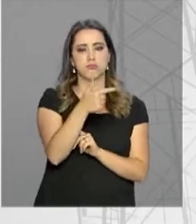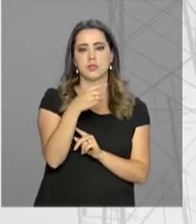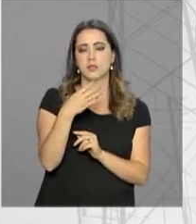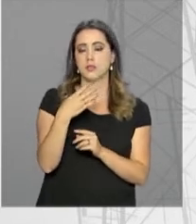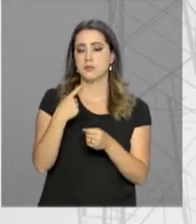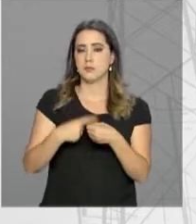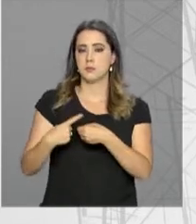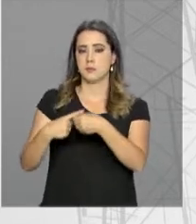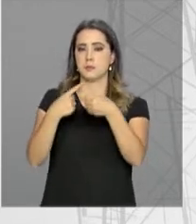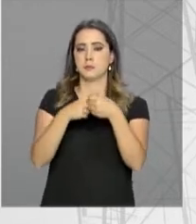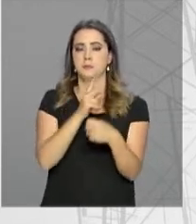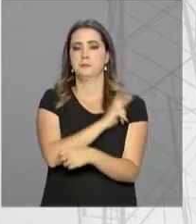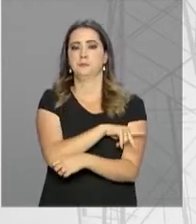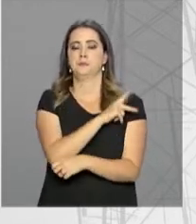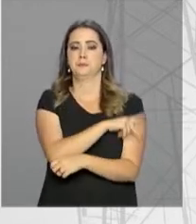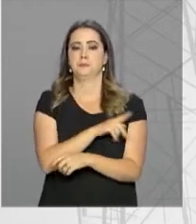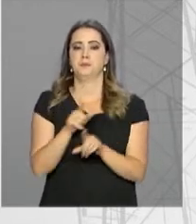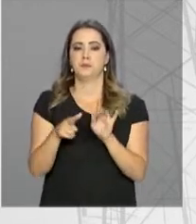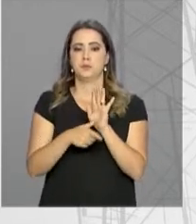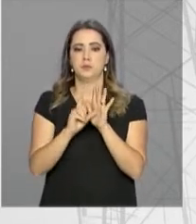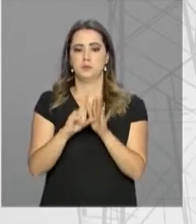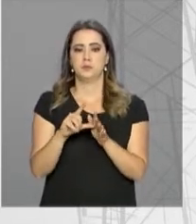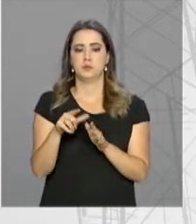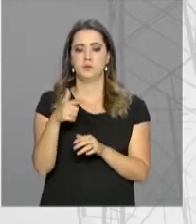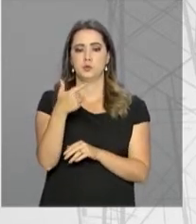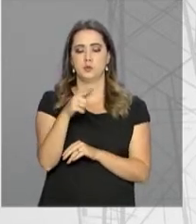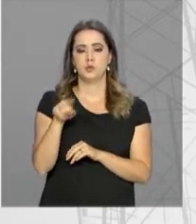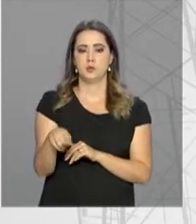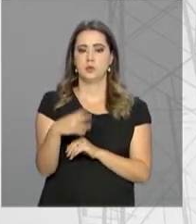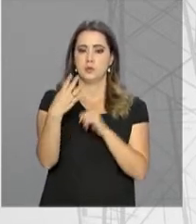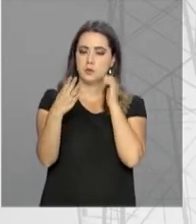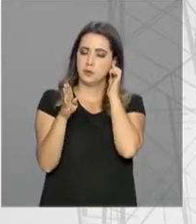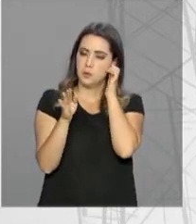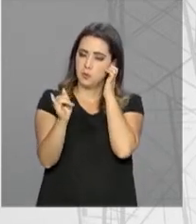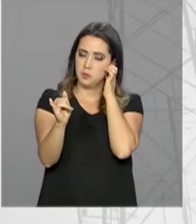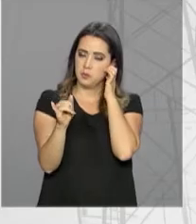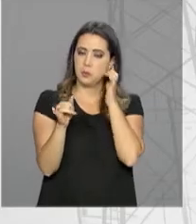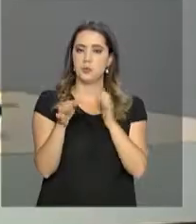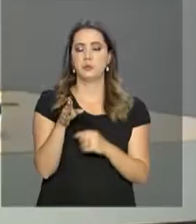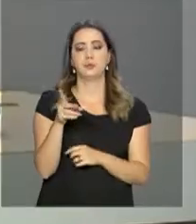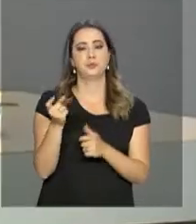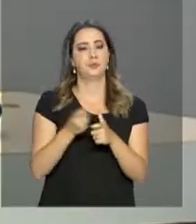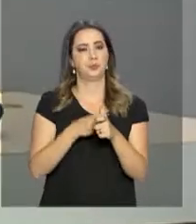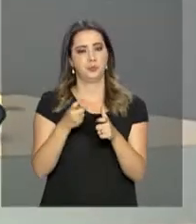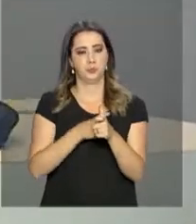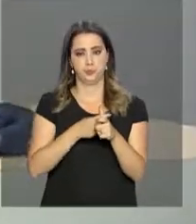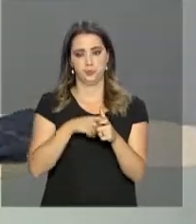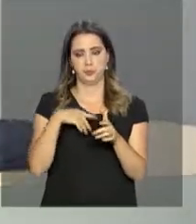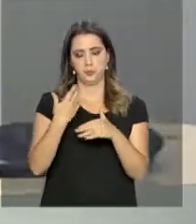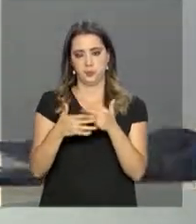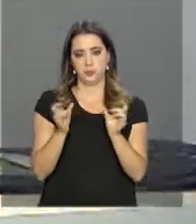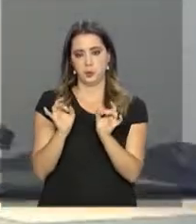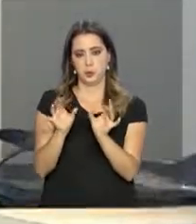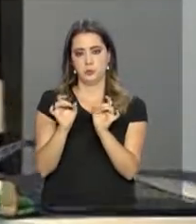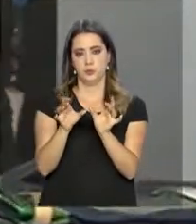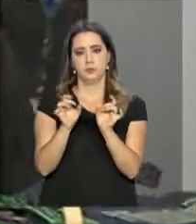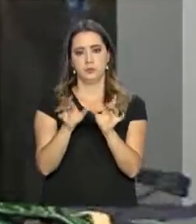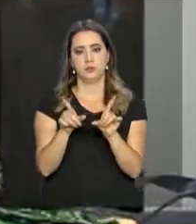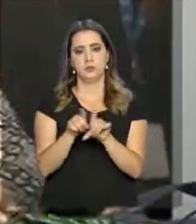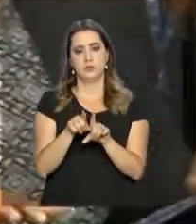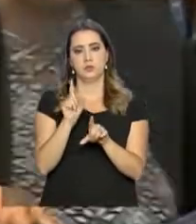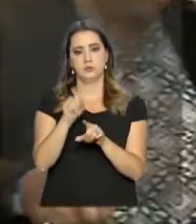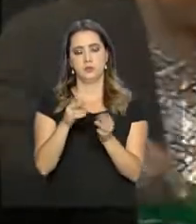no piauí e acumulava dois milhões e 400 milhões de reais em dívidas o processo de desestatização da